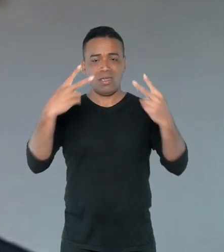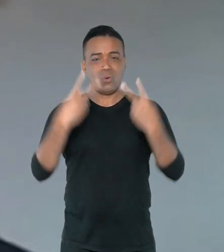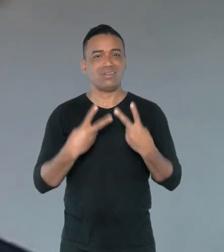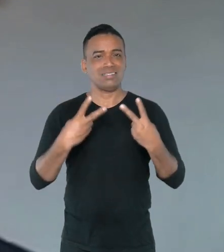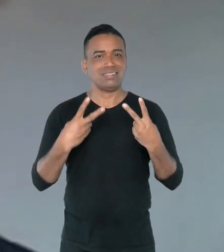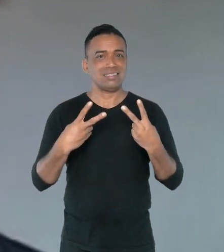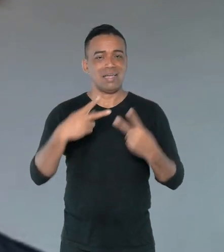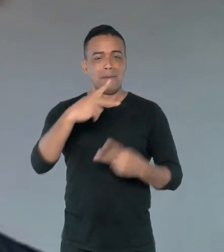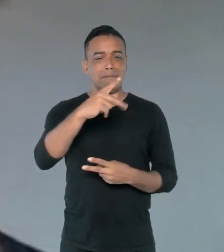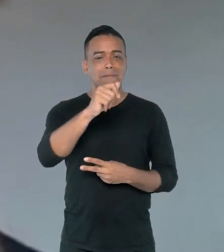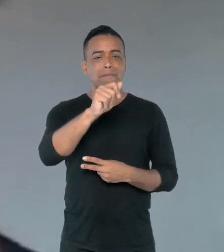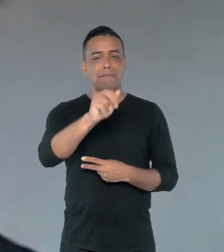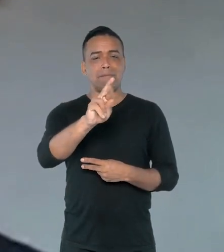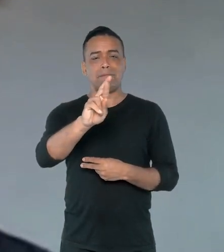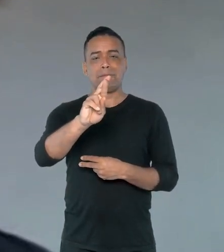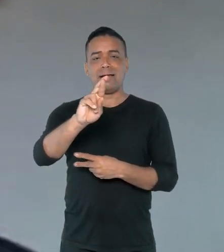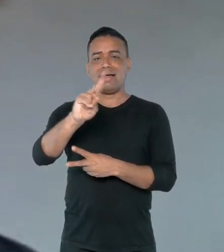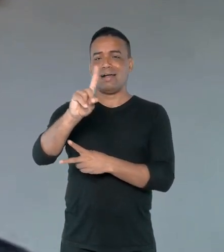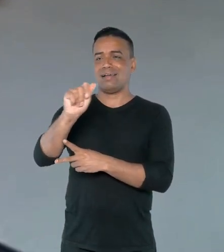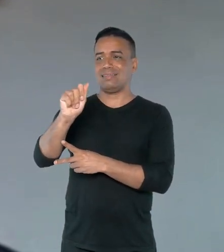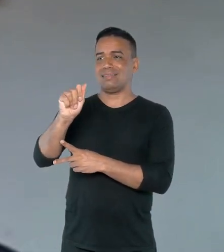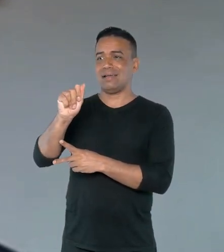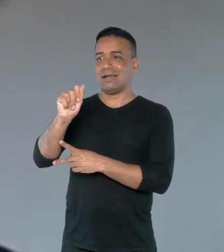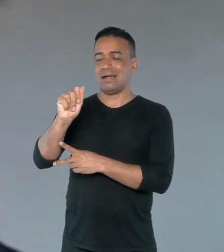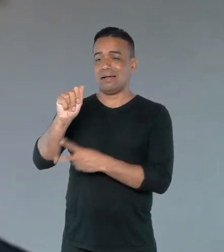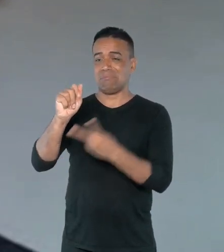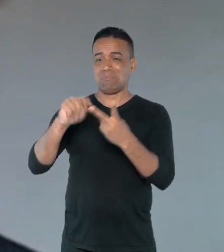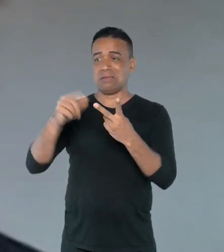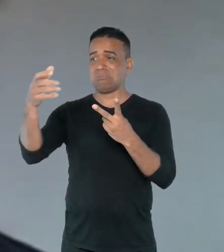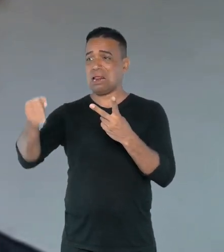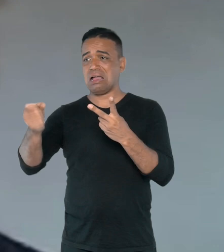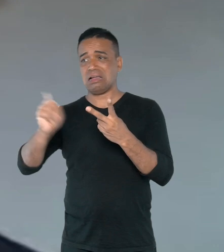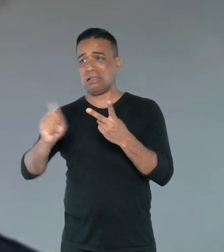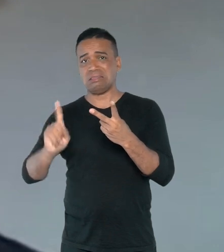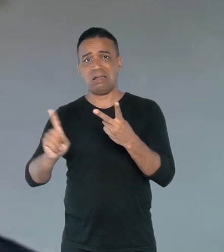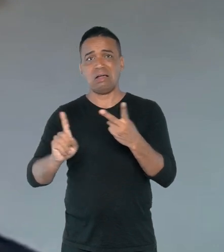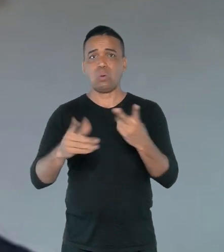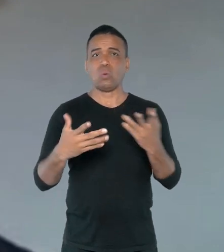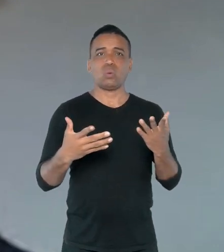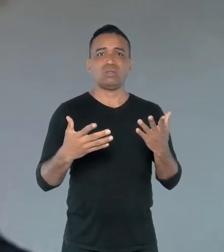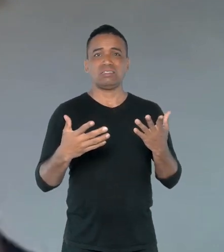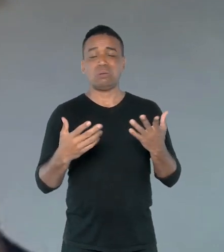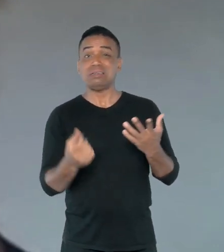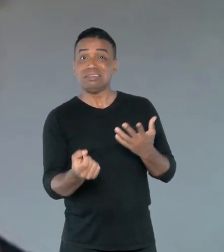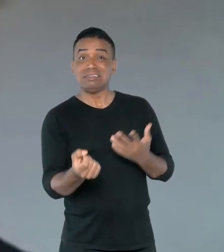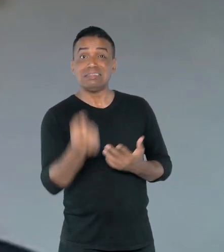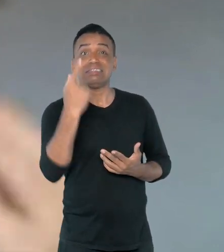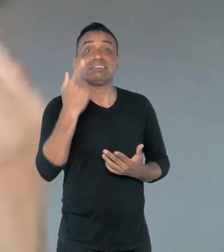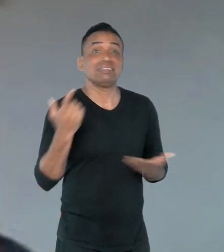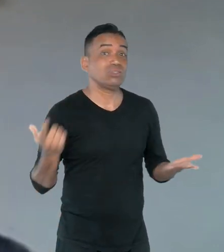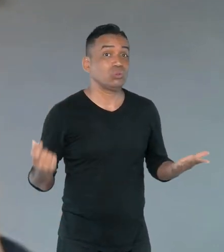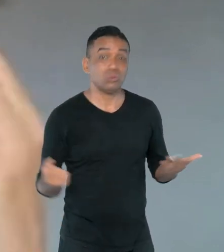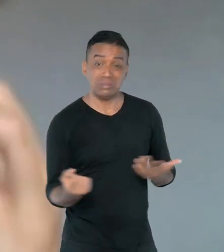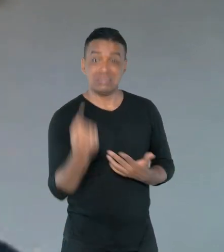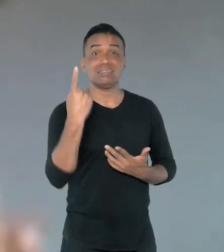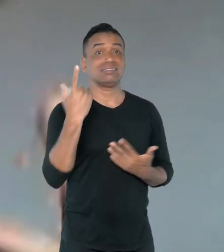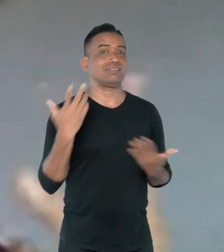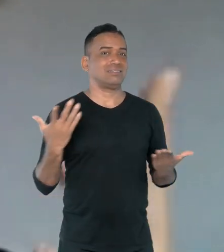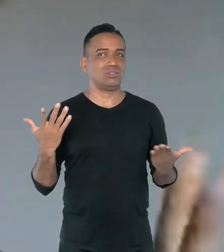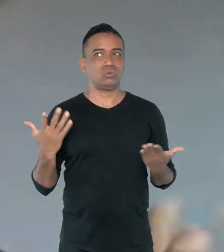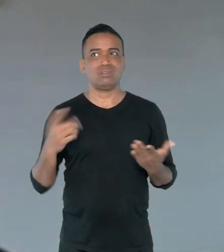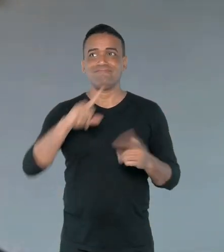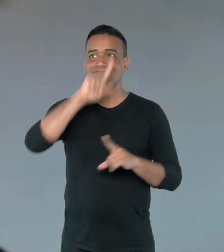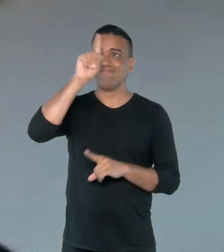como parda, mas também não cabia como branca, e sempre foi uma coisa meio esquisita, assim, sabe? Daí começam